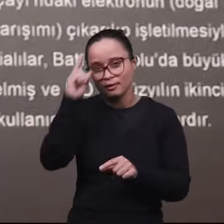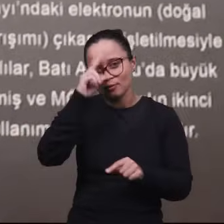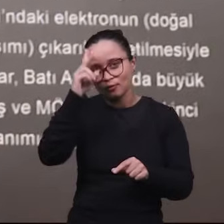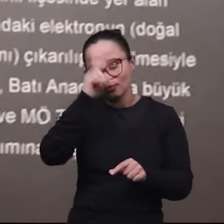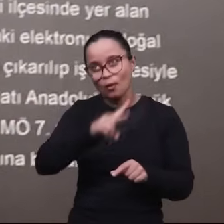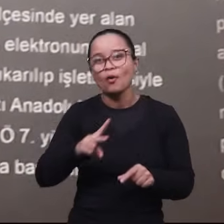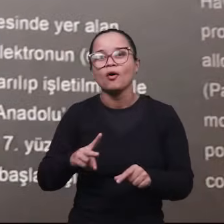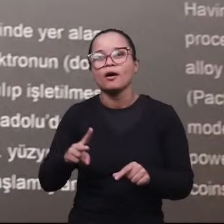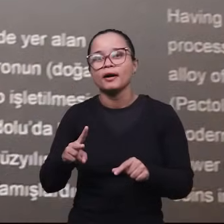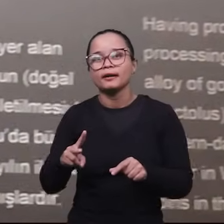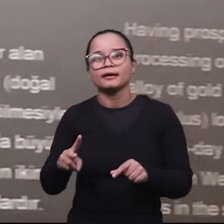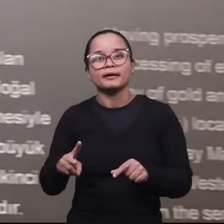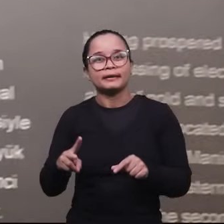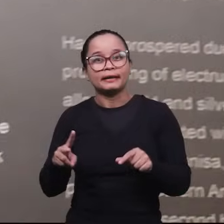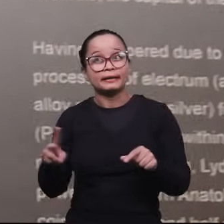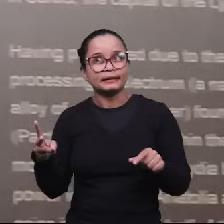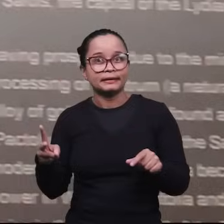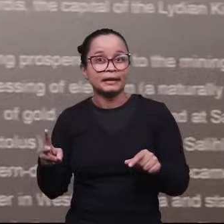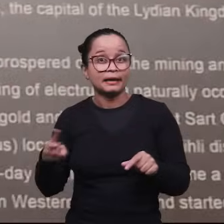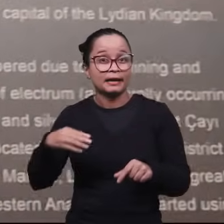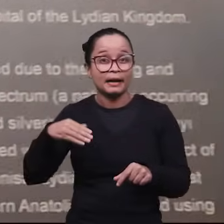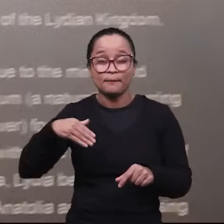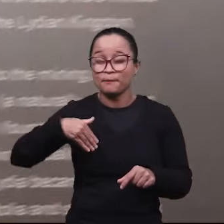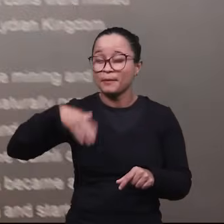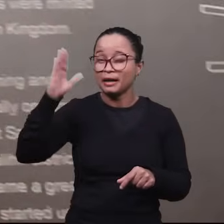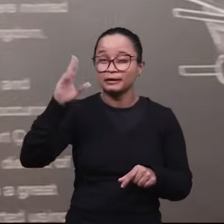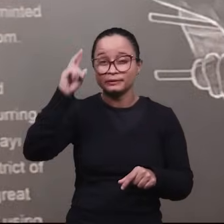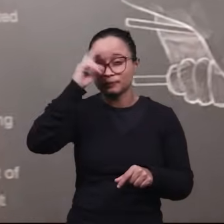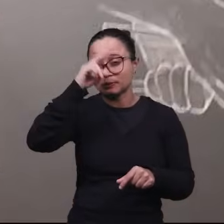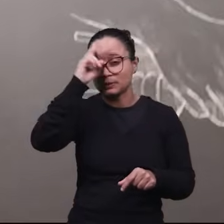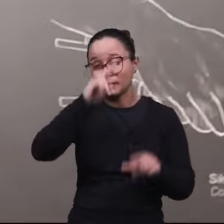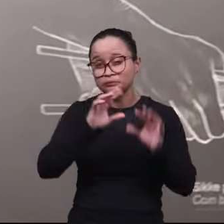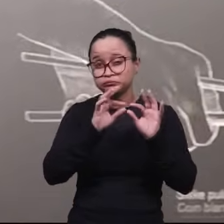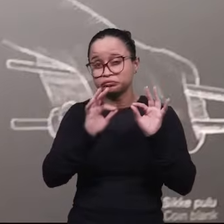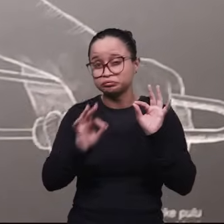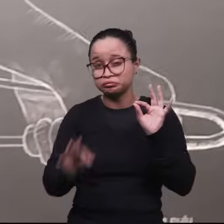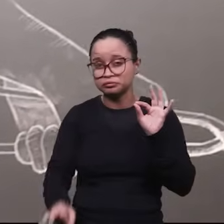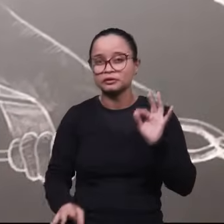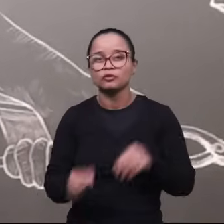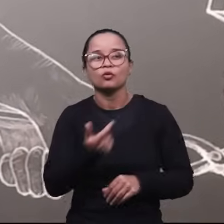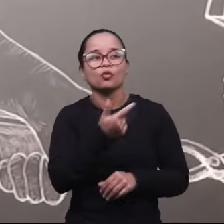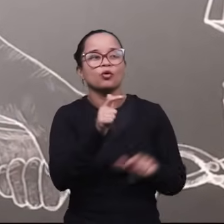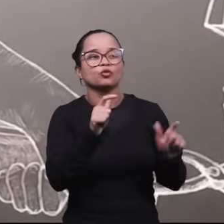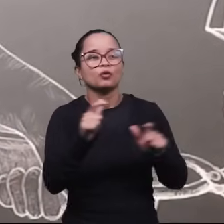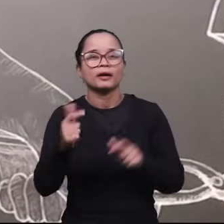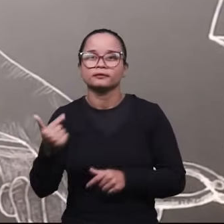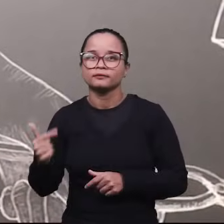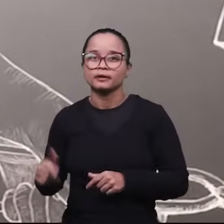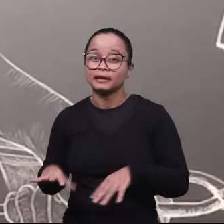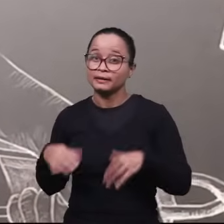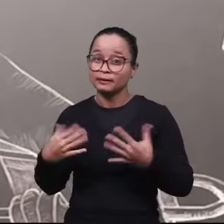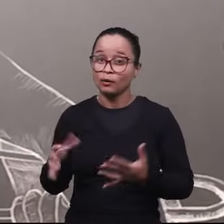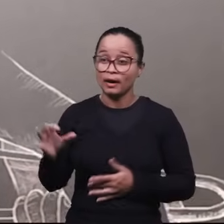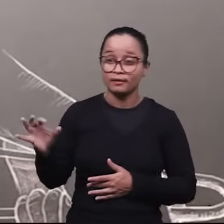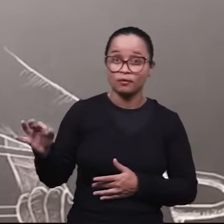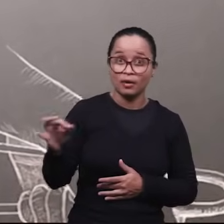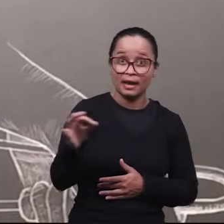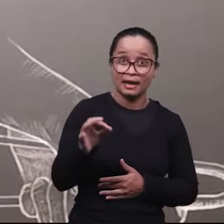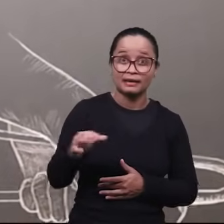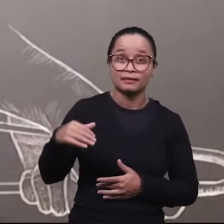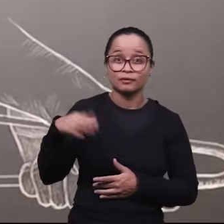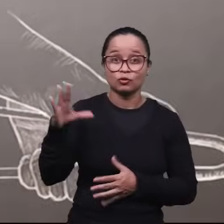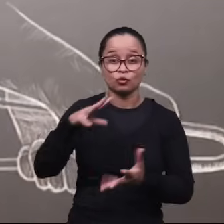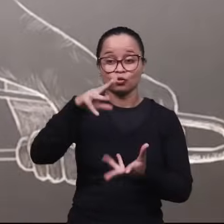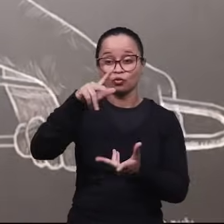tem em nenhum outro lugar. As primeiras moedas cunhadas no mundo. E eu vou mostrar aí também